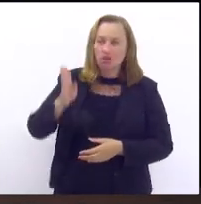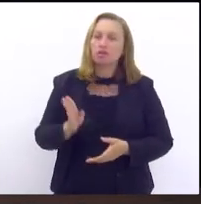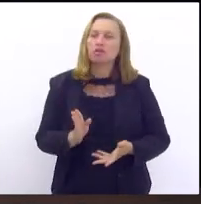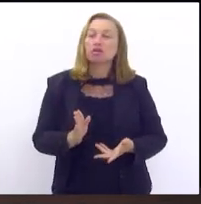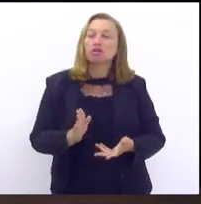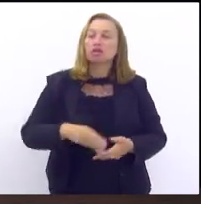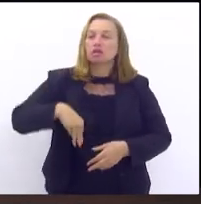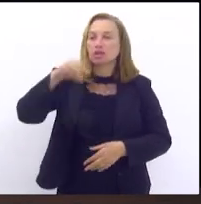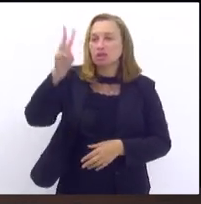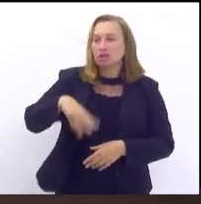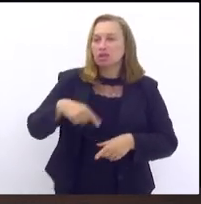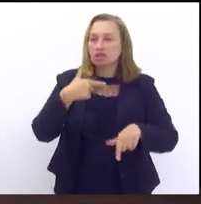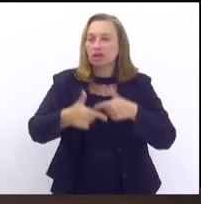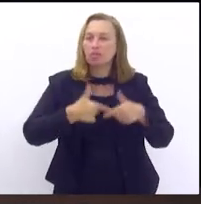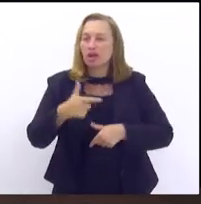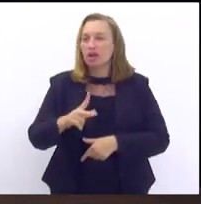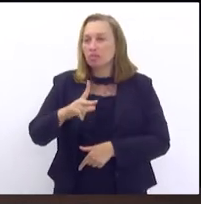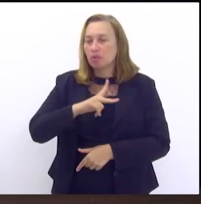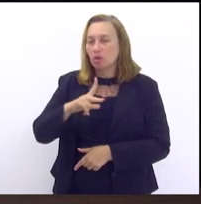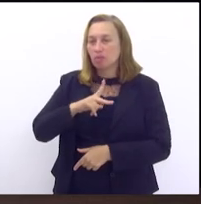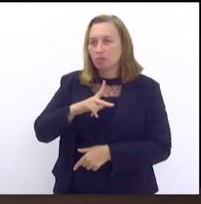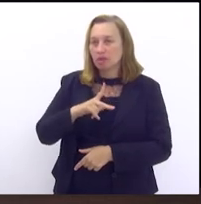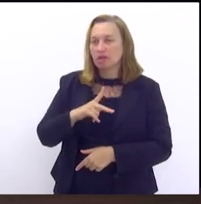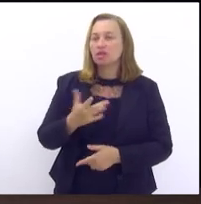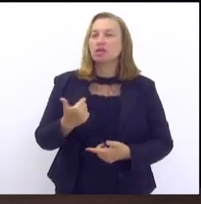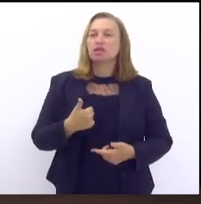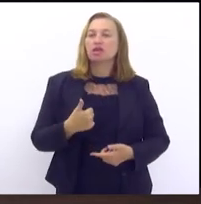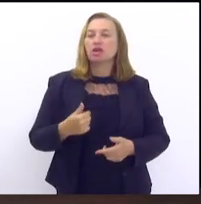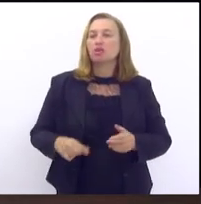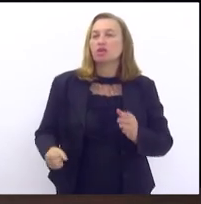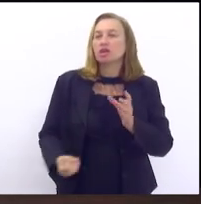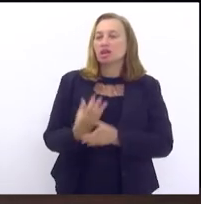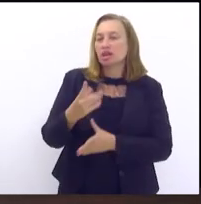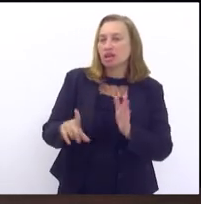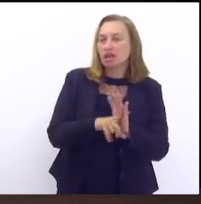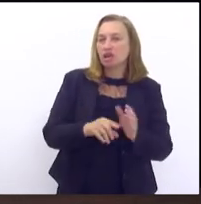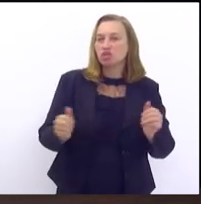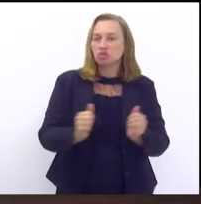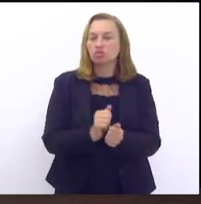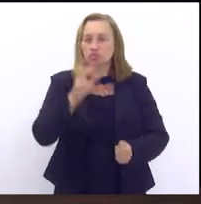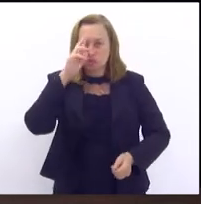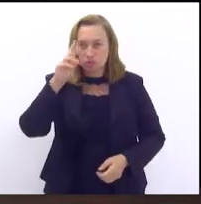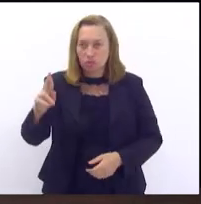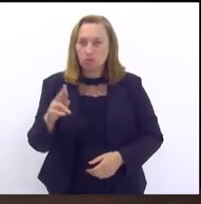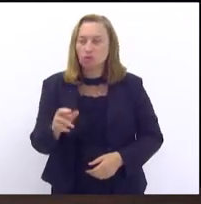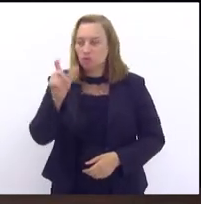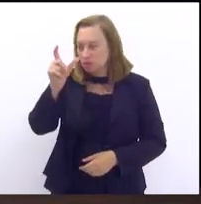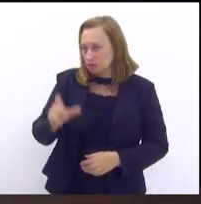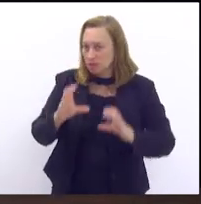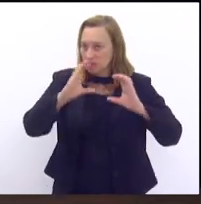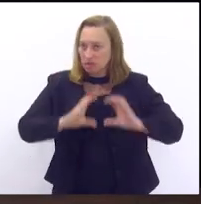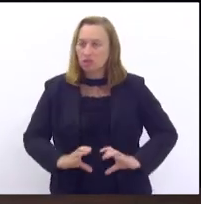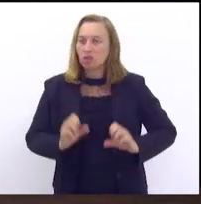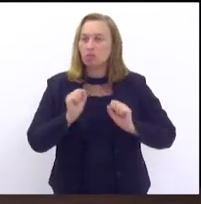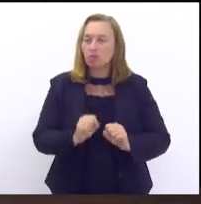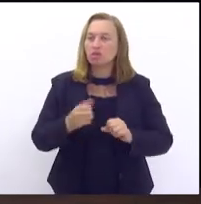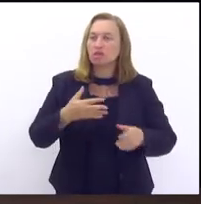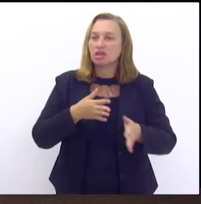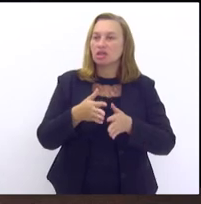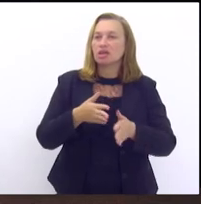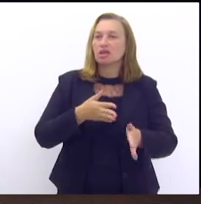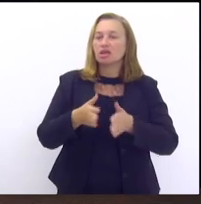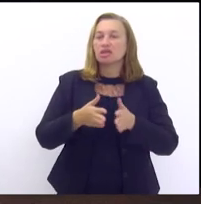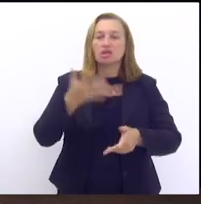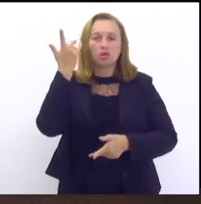através da nossa lei, de Vossa Excelência, eu era coautora de alguma delas, daria a oportunidade desse cidadão poder transitar normalmente com